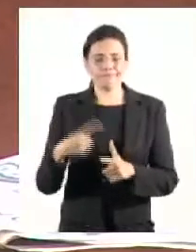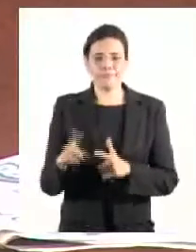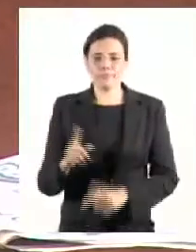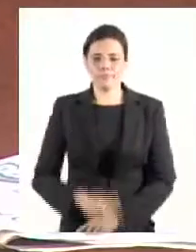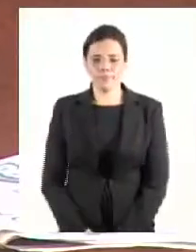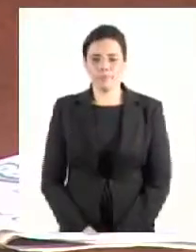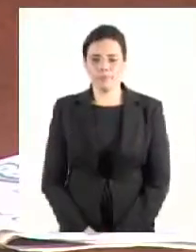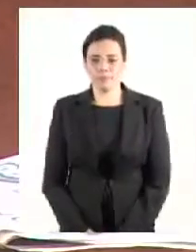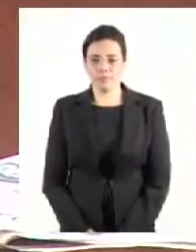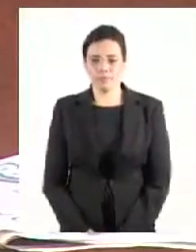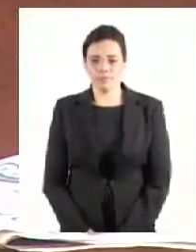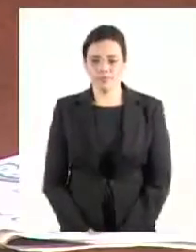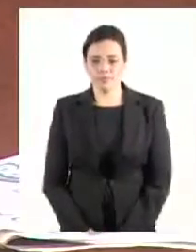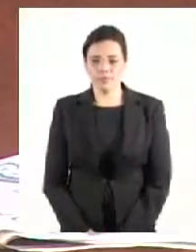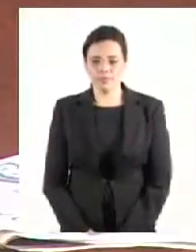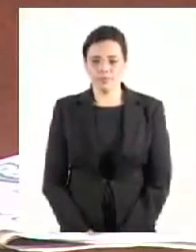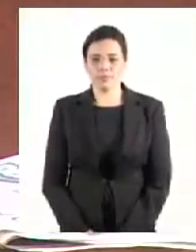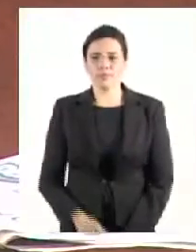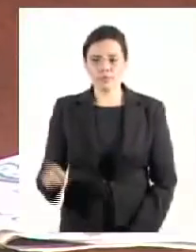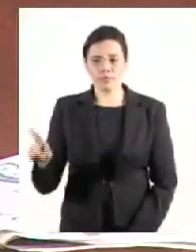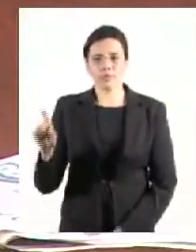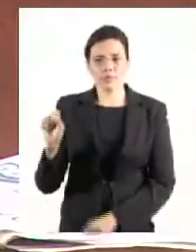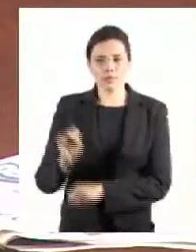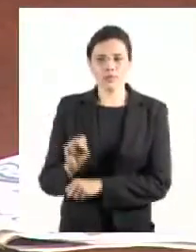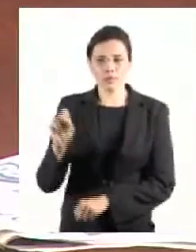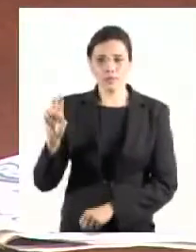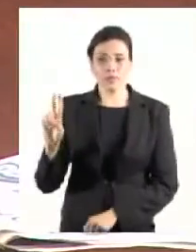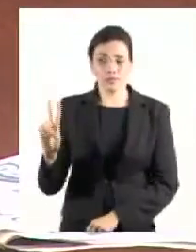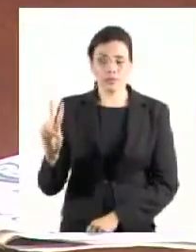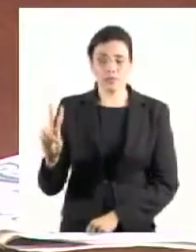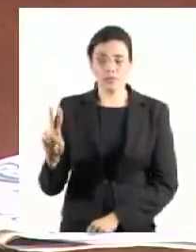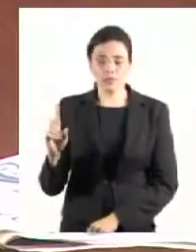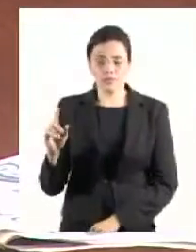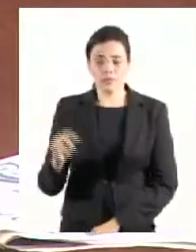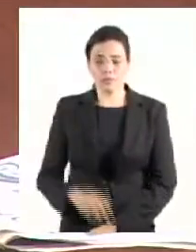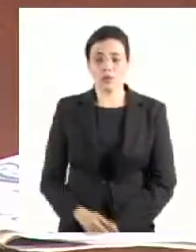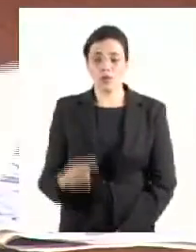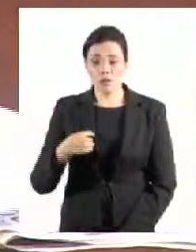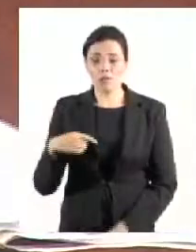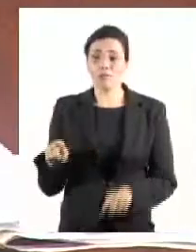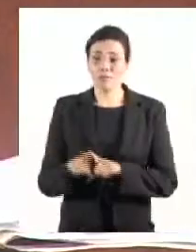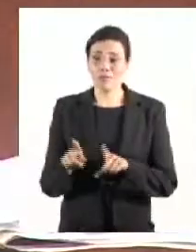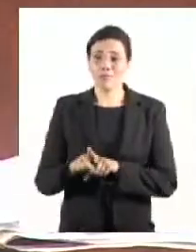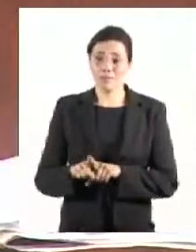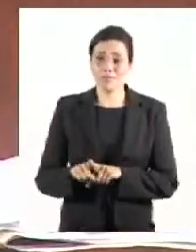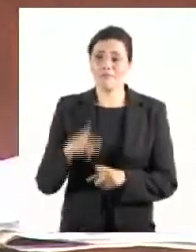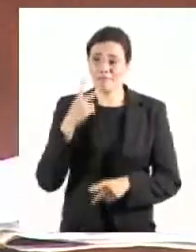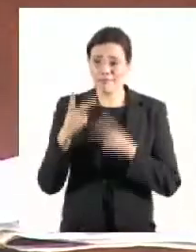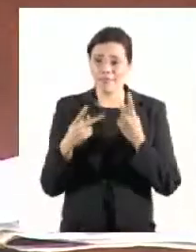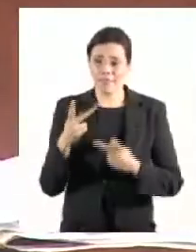conseguir mudar. 2 minutinhos, deputado Levi, que eu vou ter que falar de Márcio Gerri.